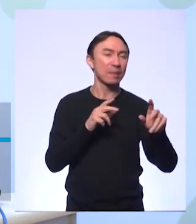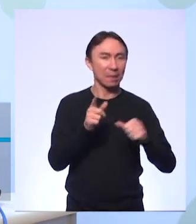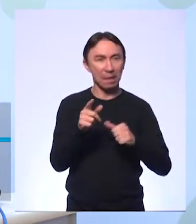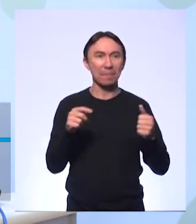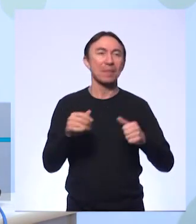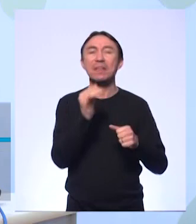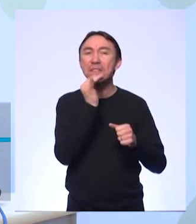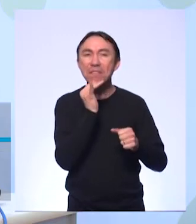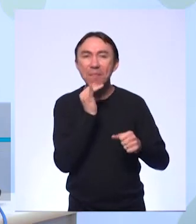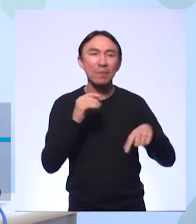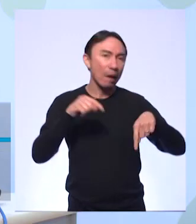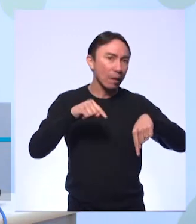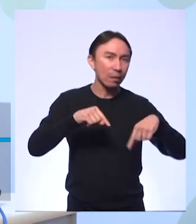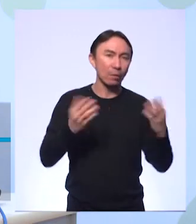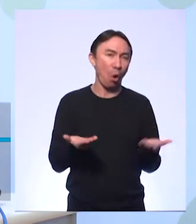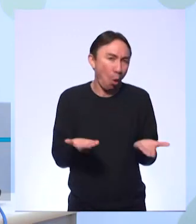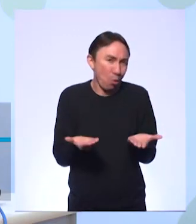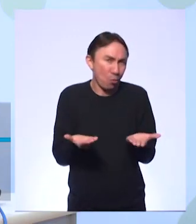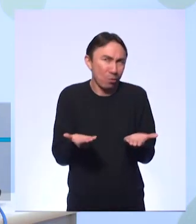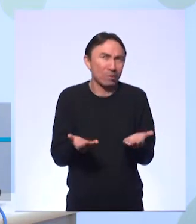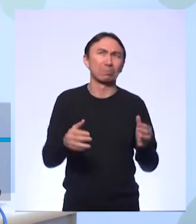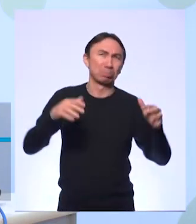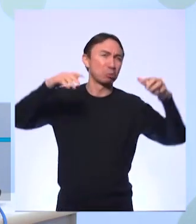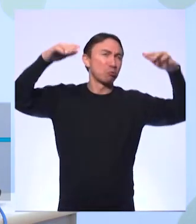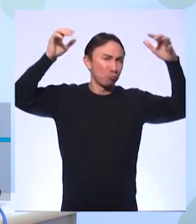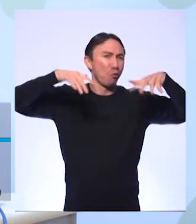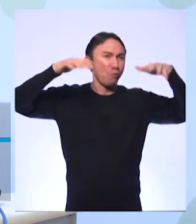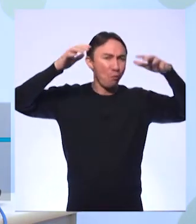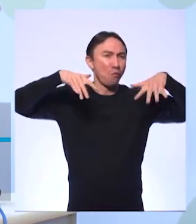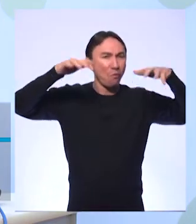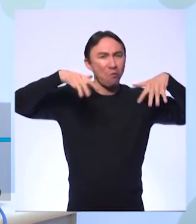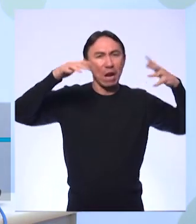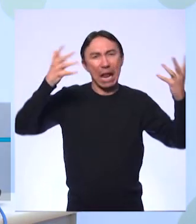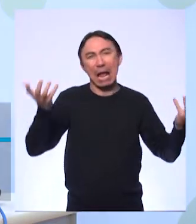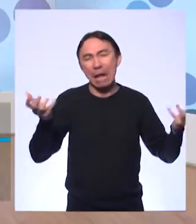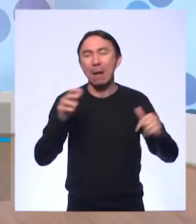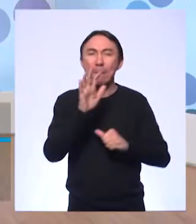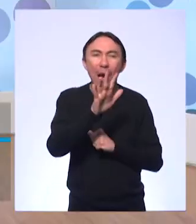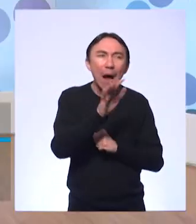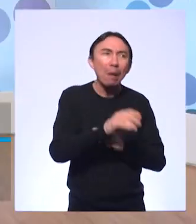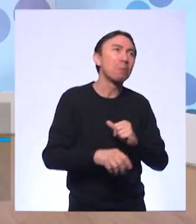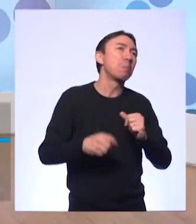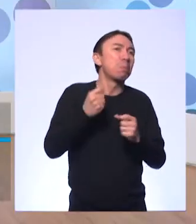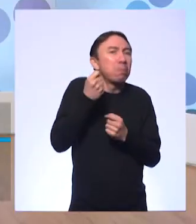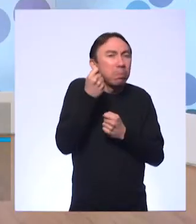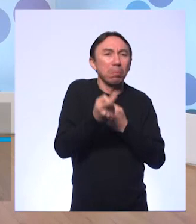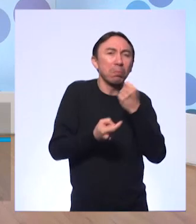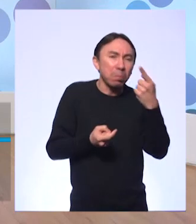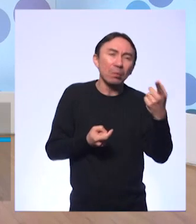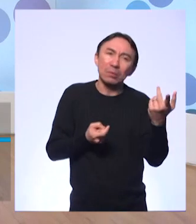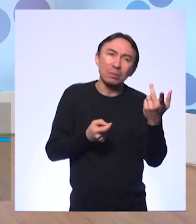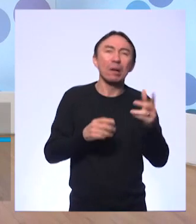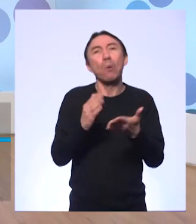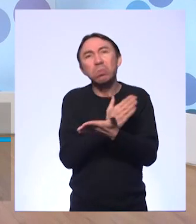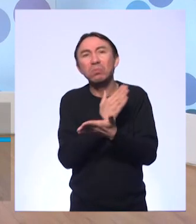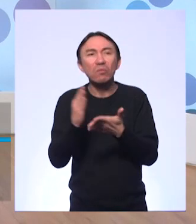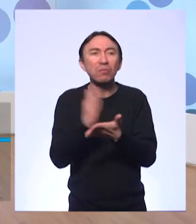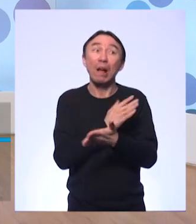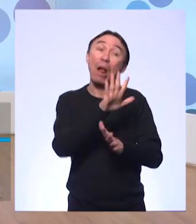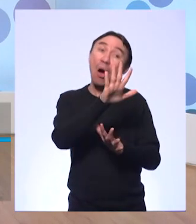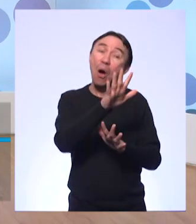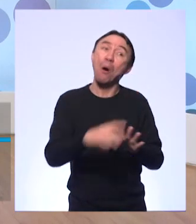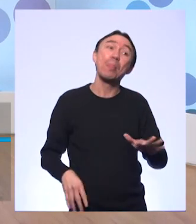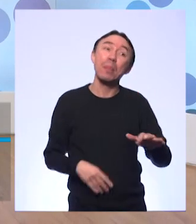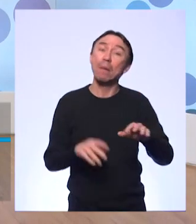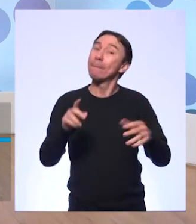climática, outros falam que é questões sazonais. Aí a gente deixa para os cientistas, Os para os meteorológicos. meteorologistas, né? Aqui a gente é